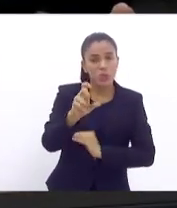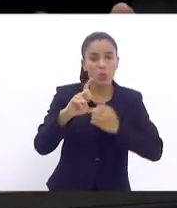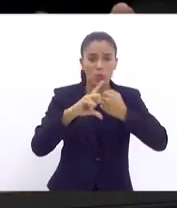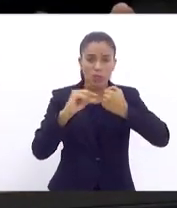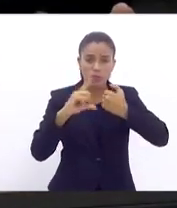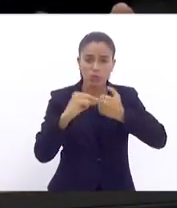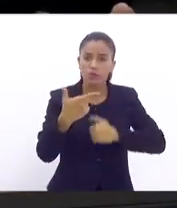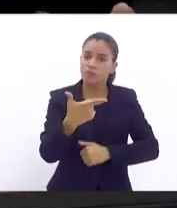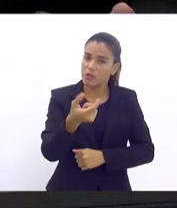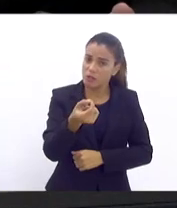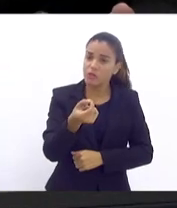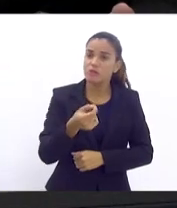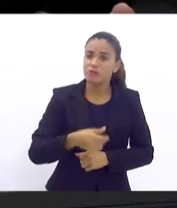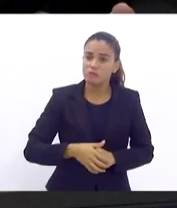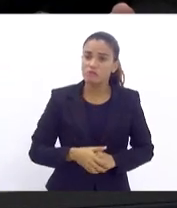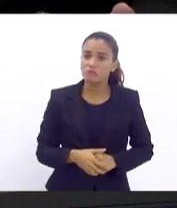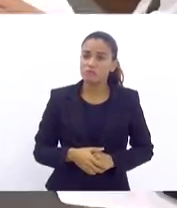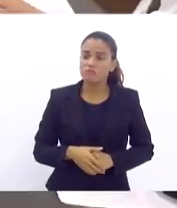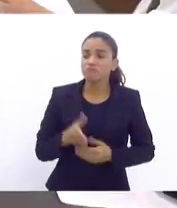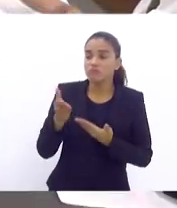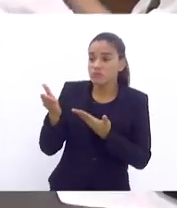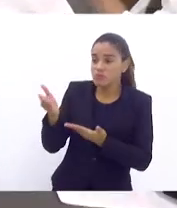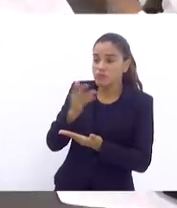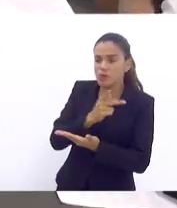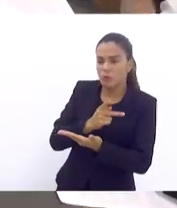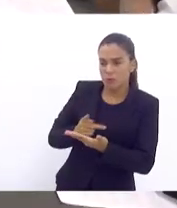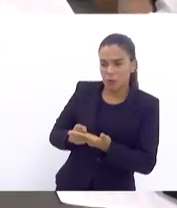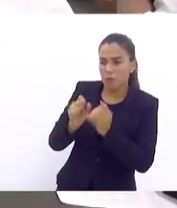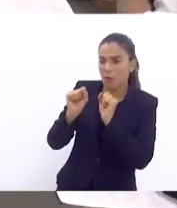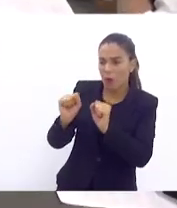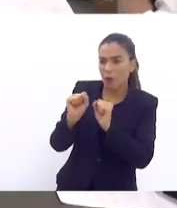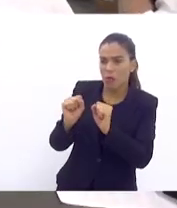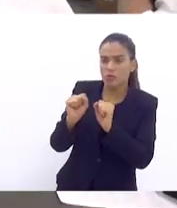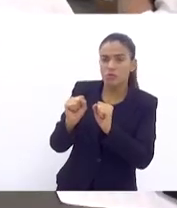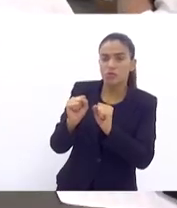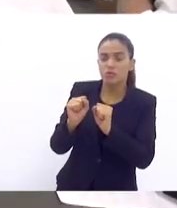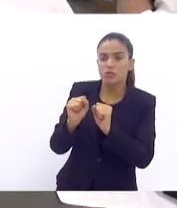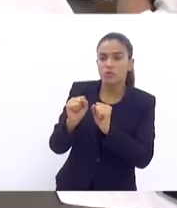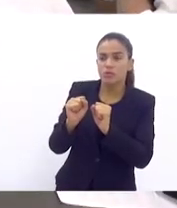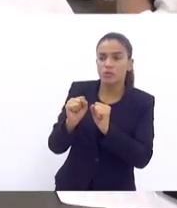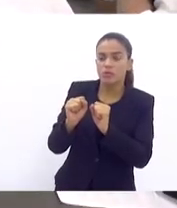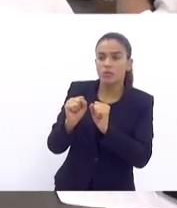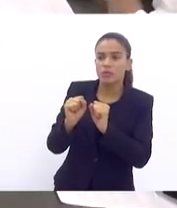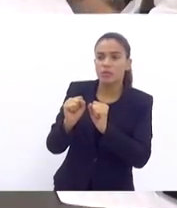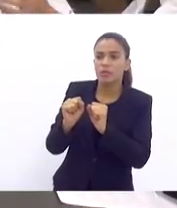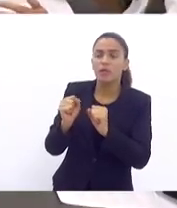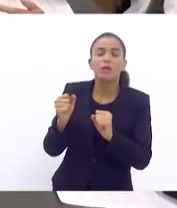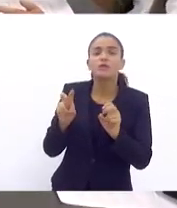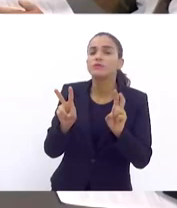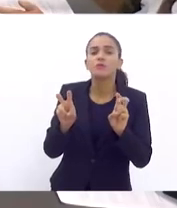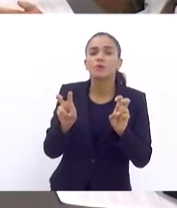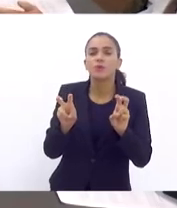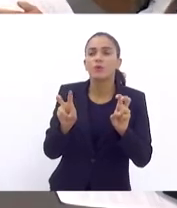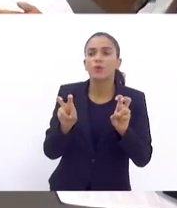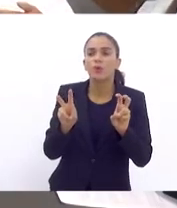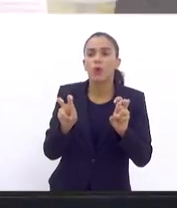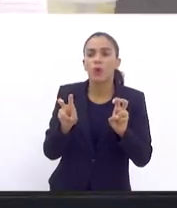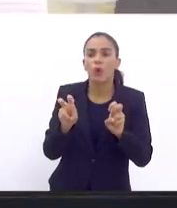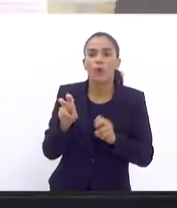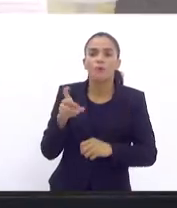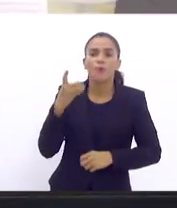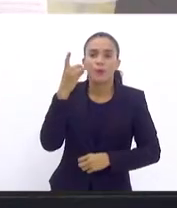do artigo 20 muito rapidamente é porque a questão do deputado